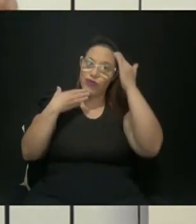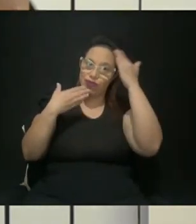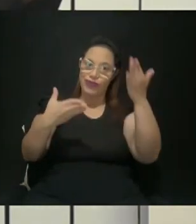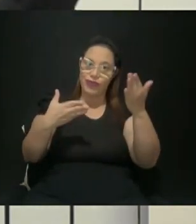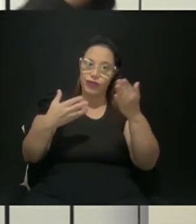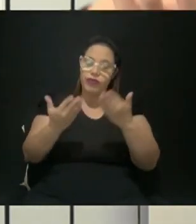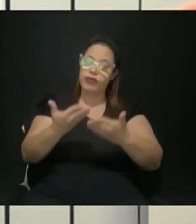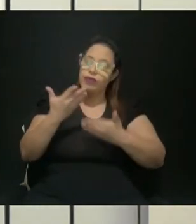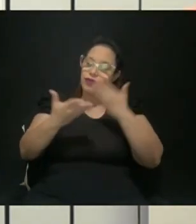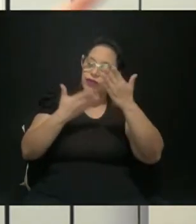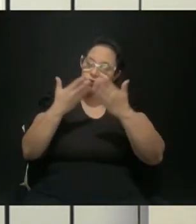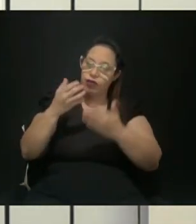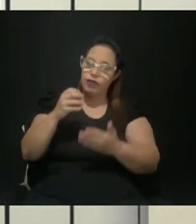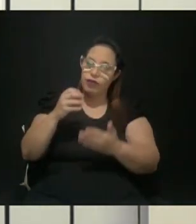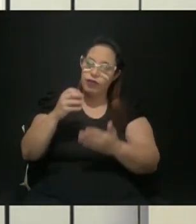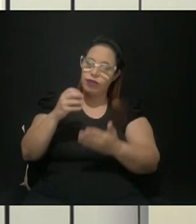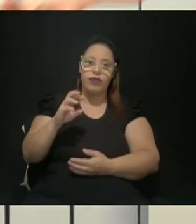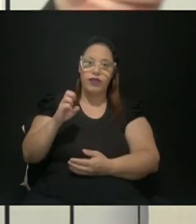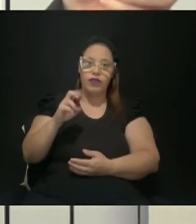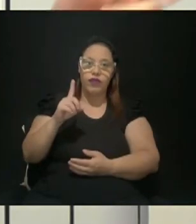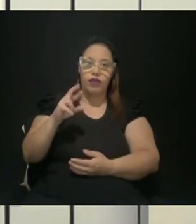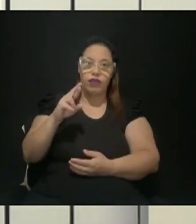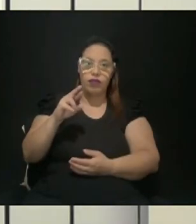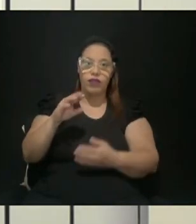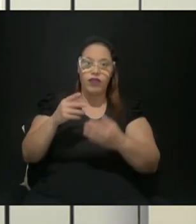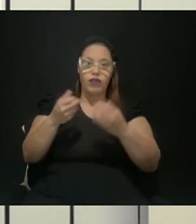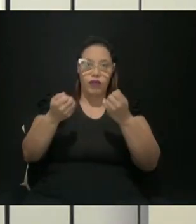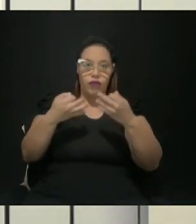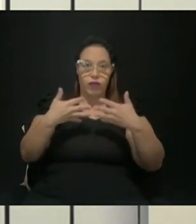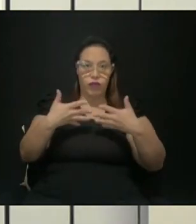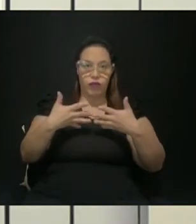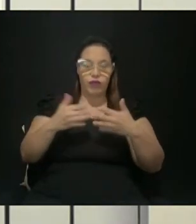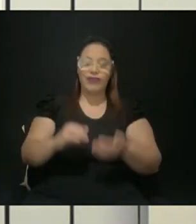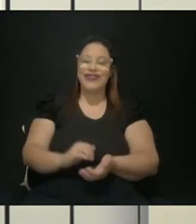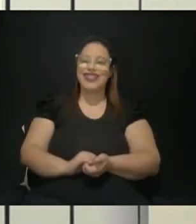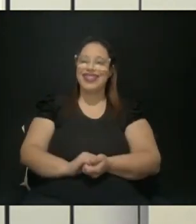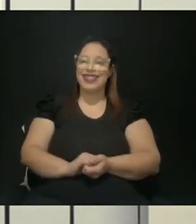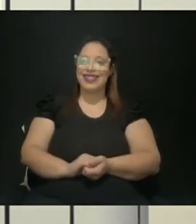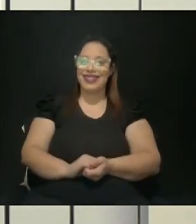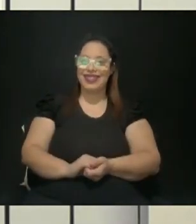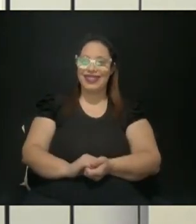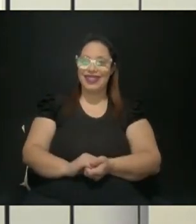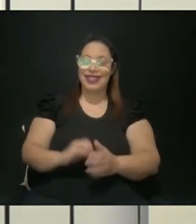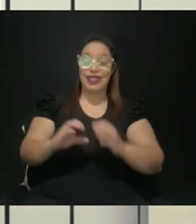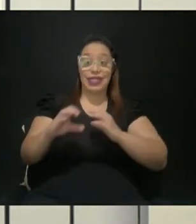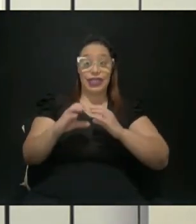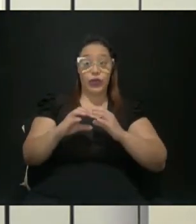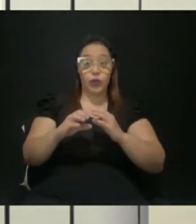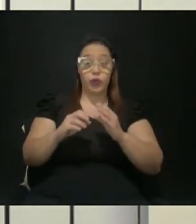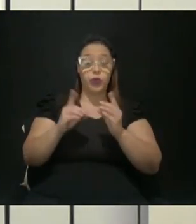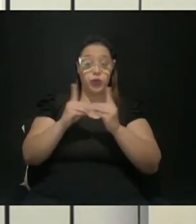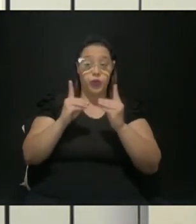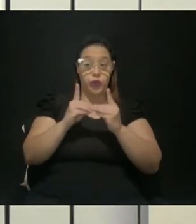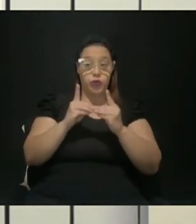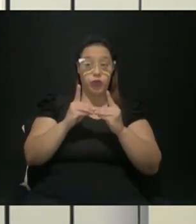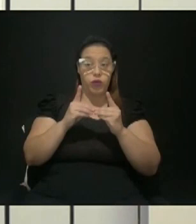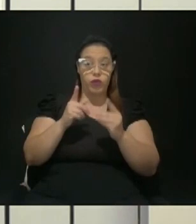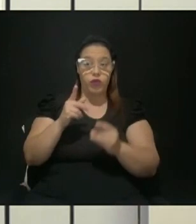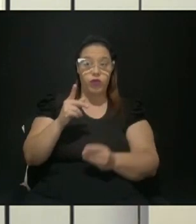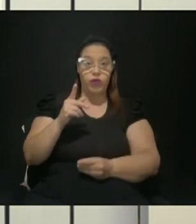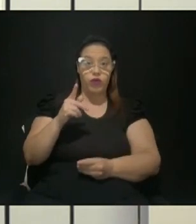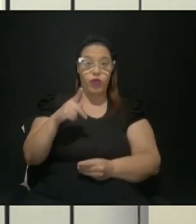disponibilidade do tempo, as informações que foram passadas aqui pelo Éder Gomes, que é coordenador de atendimento do Procon Campinas.